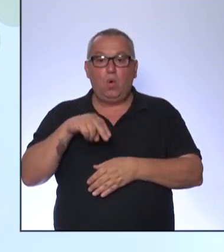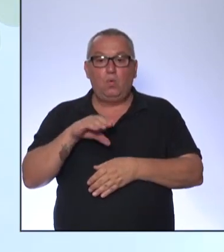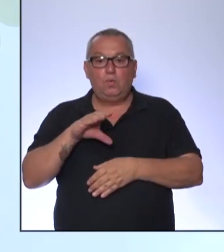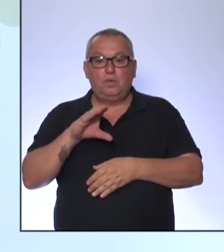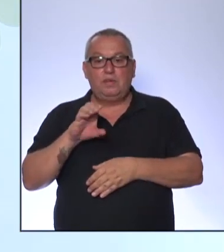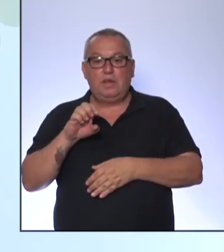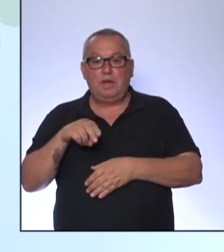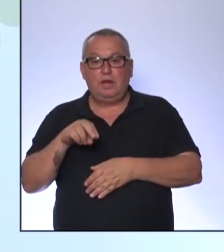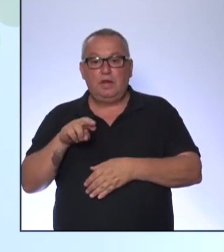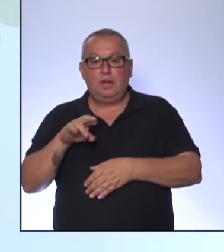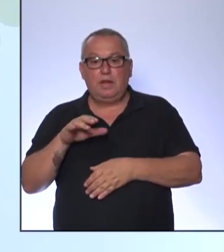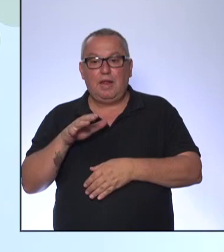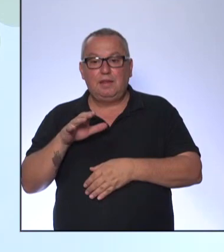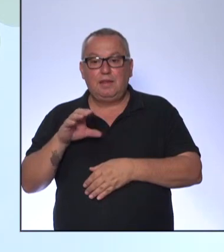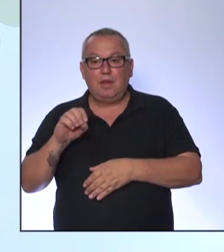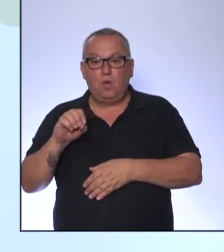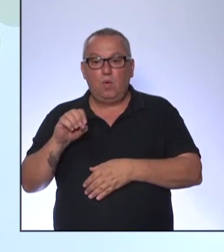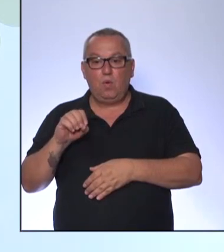uma